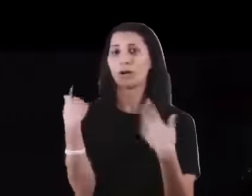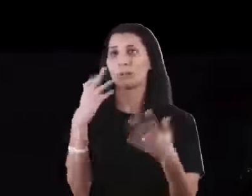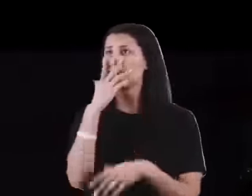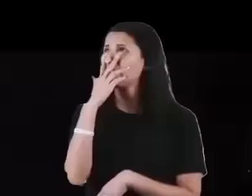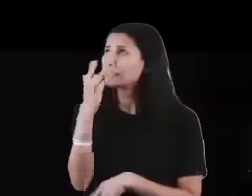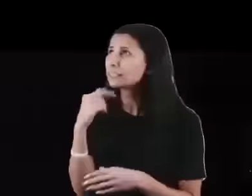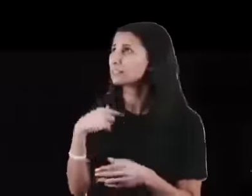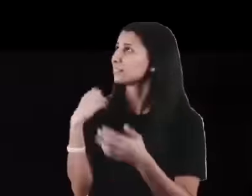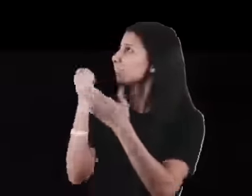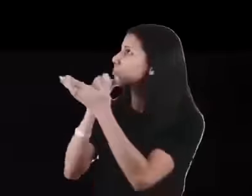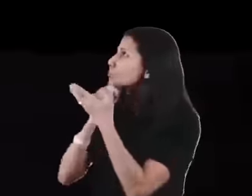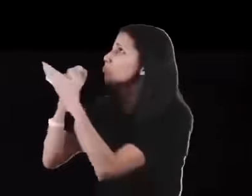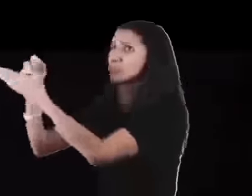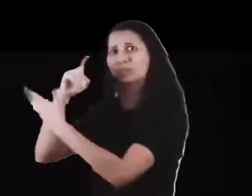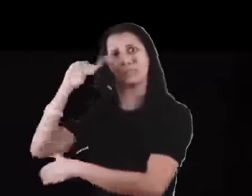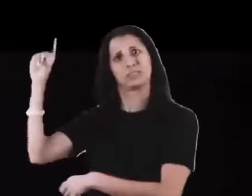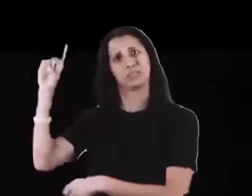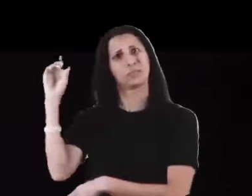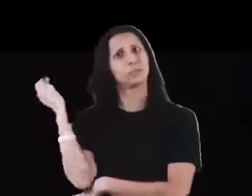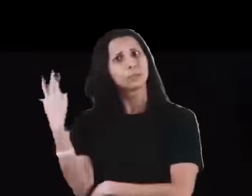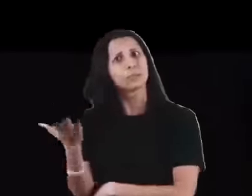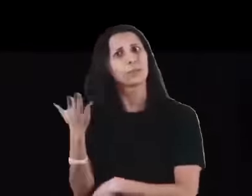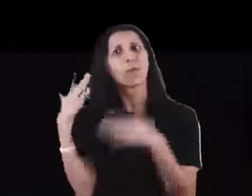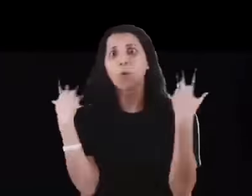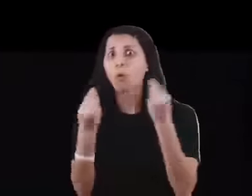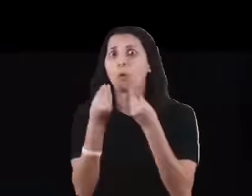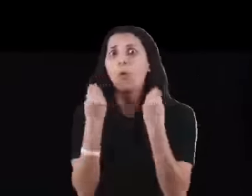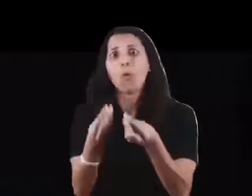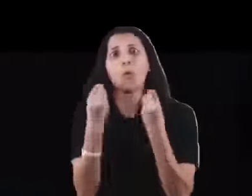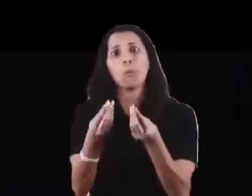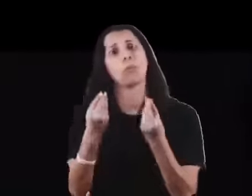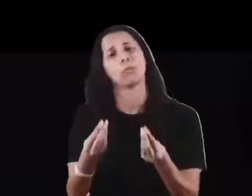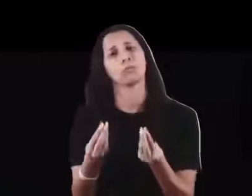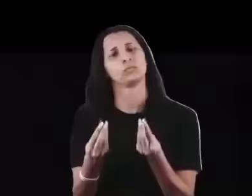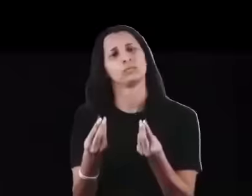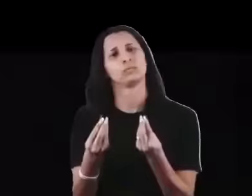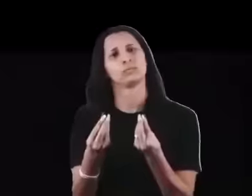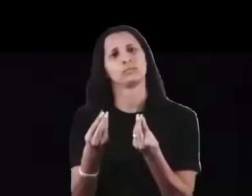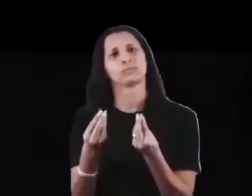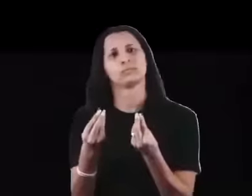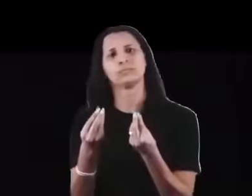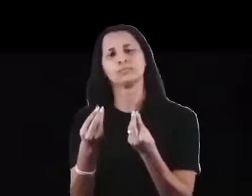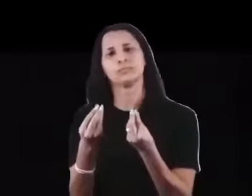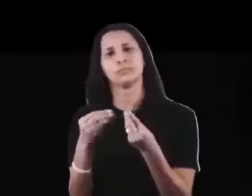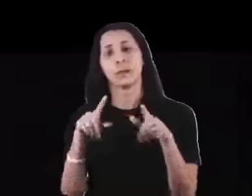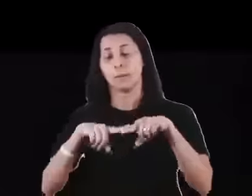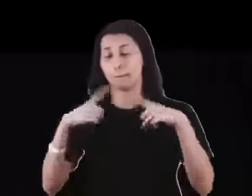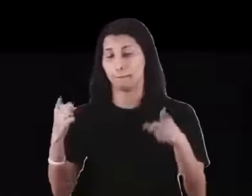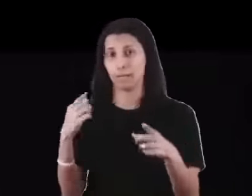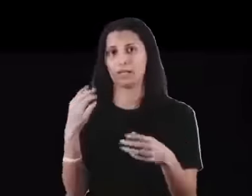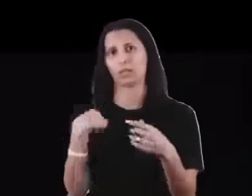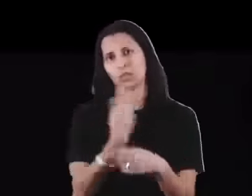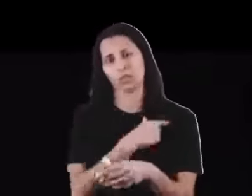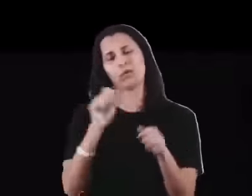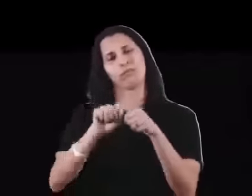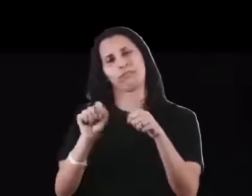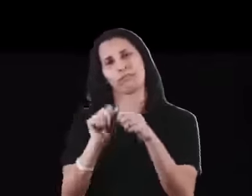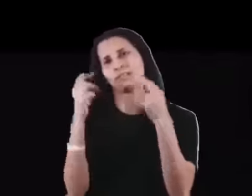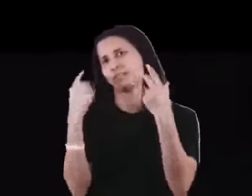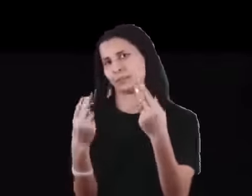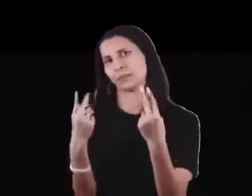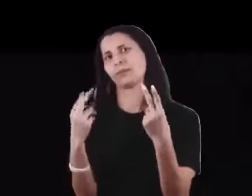a de hoje não é a gente fica imaginando como pode mas quantas vezes nós não fazemos a mesma coisa não é